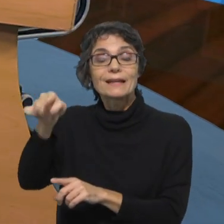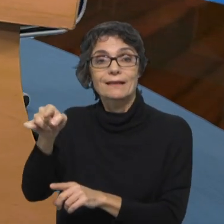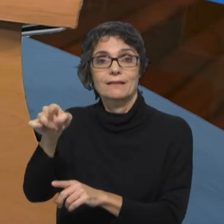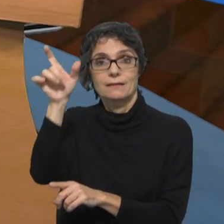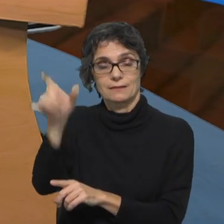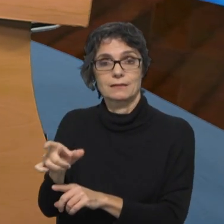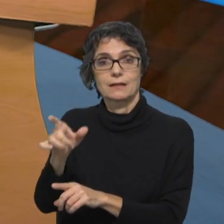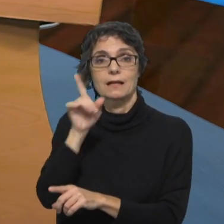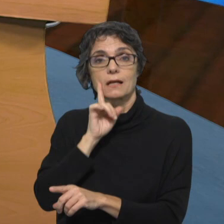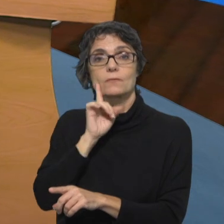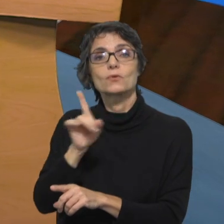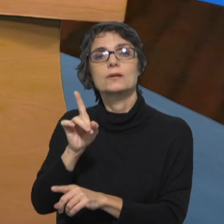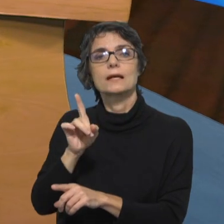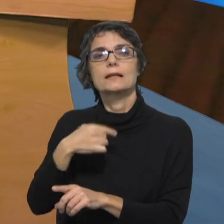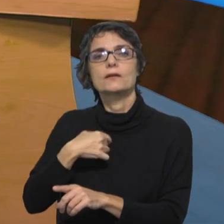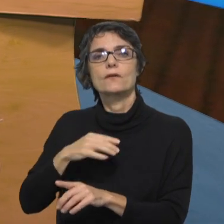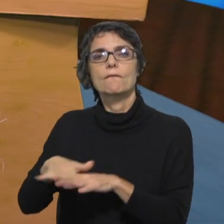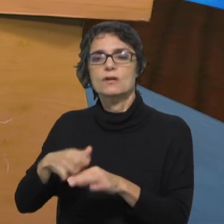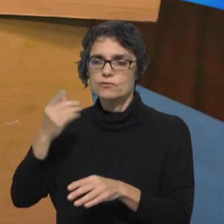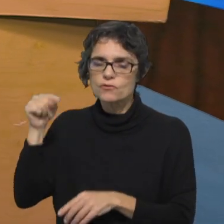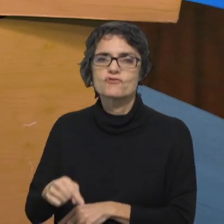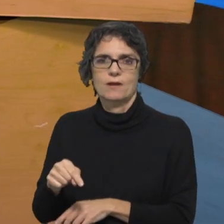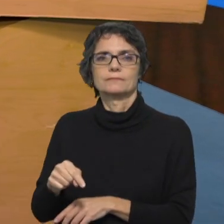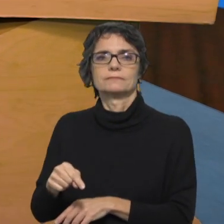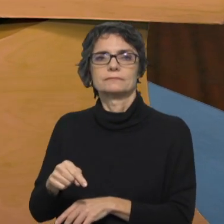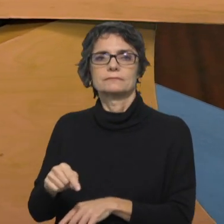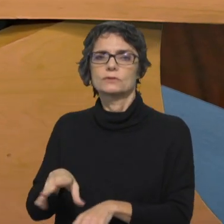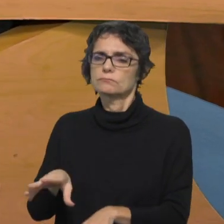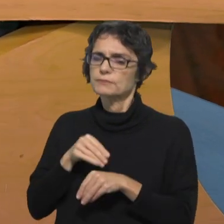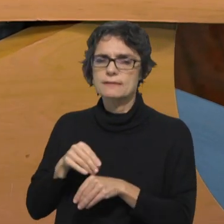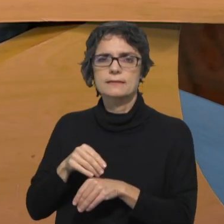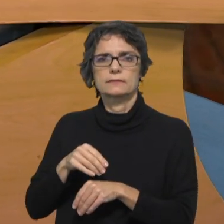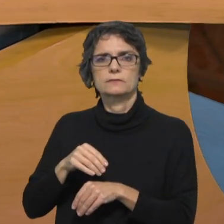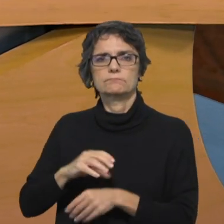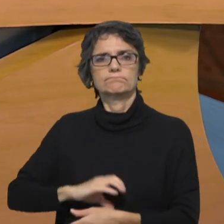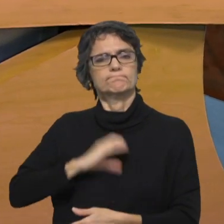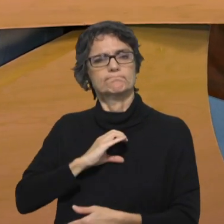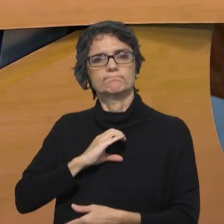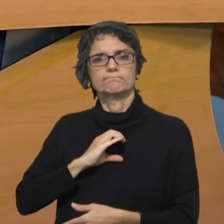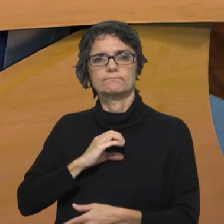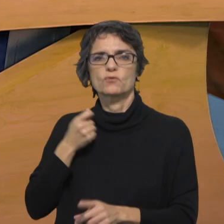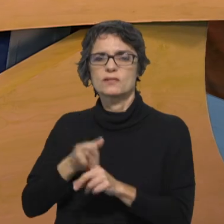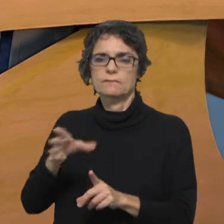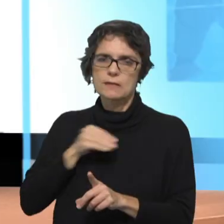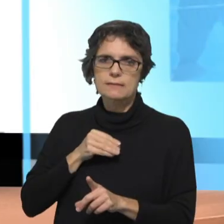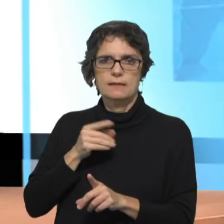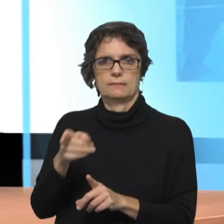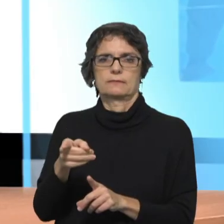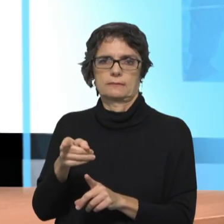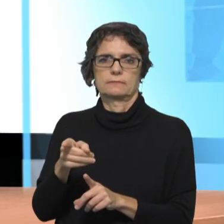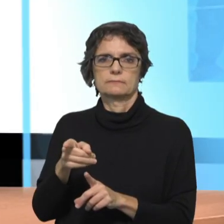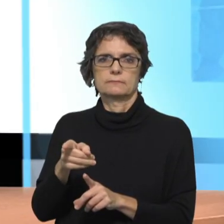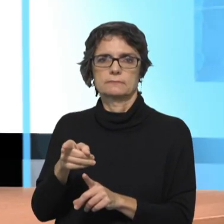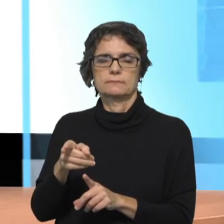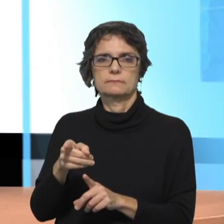a mulher da prontidão, daquela que, porque confia naquele que a chama e que a desafia para esta missão,